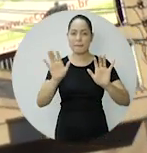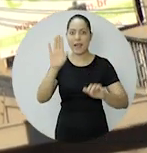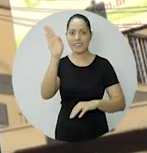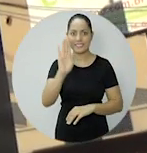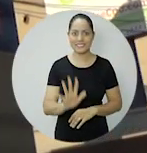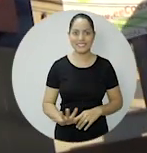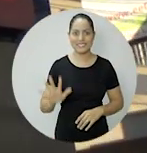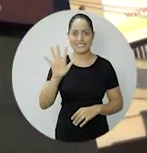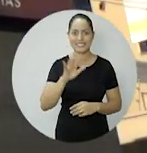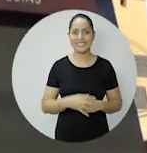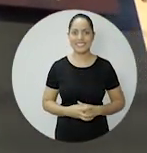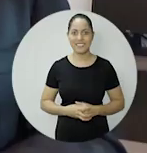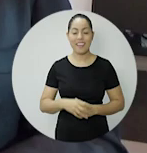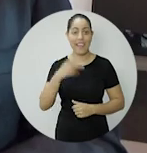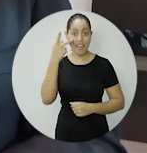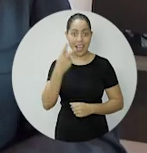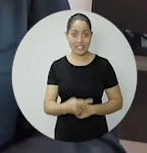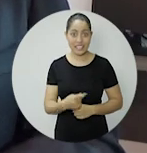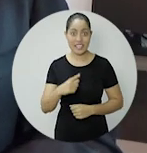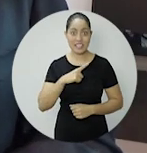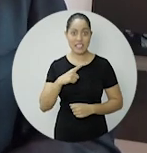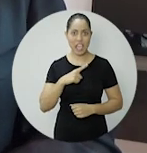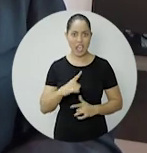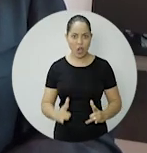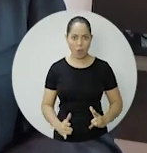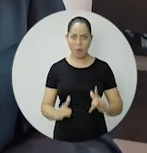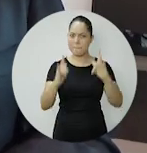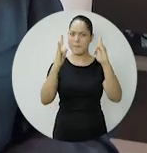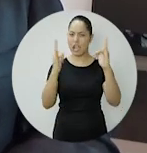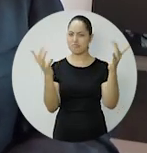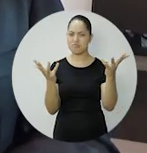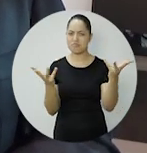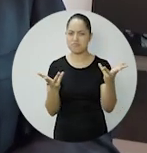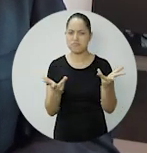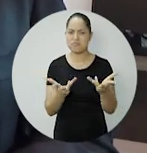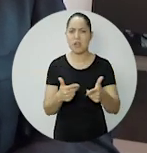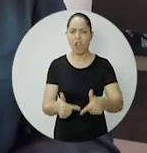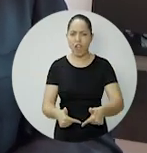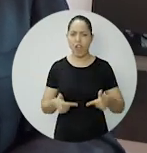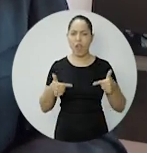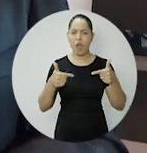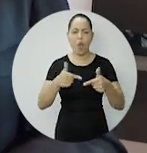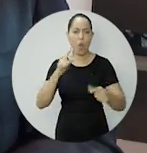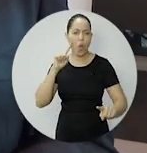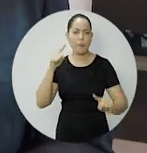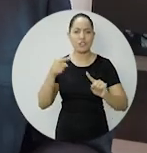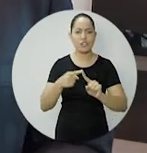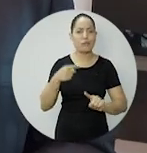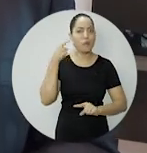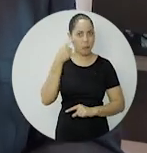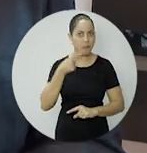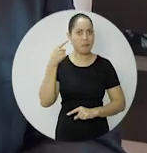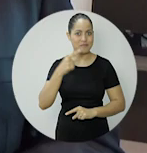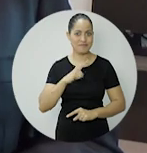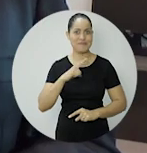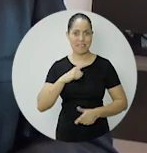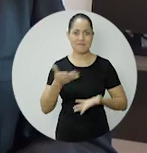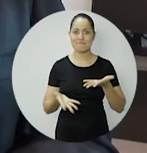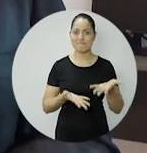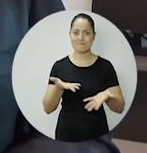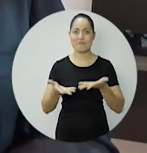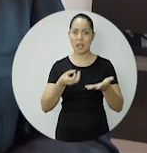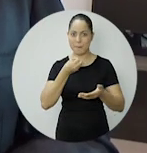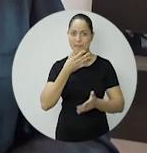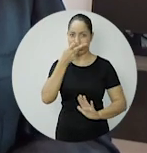advocacia espalhadas por todo o país. Aqui um prédio de vanguarda, voltado para a advocacia, para bem atender o advogado e a